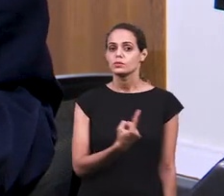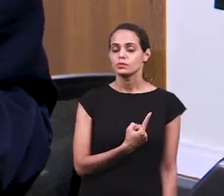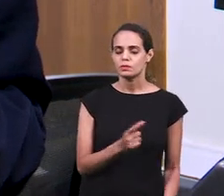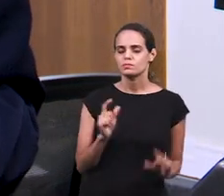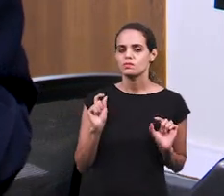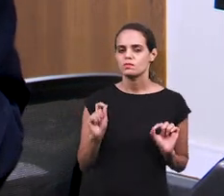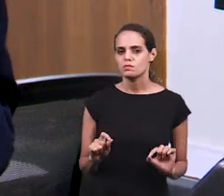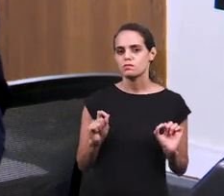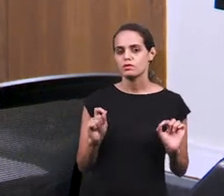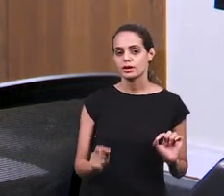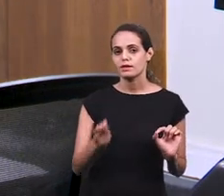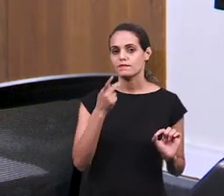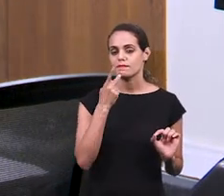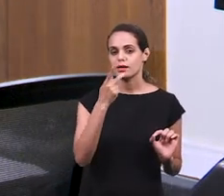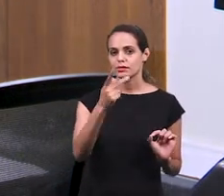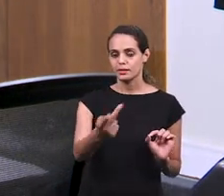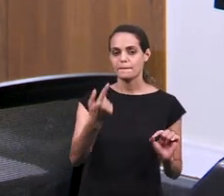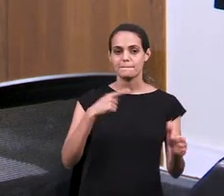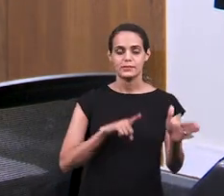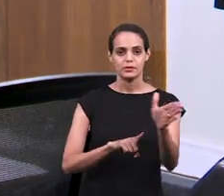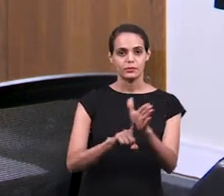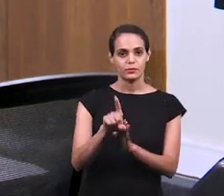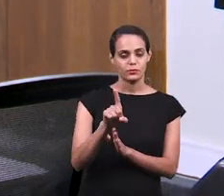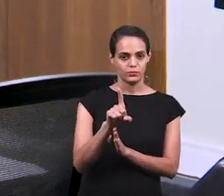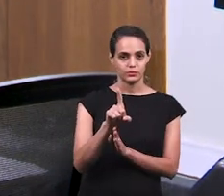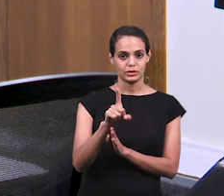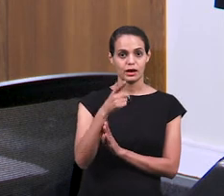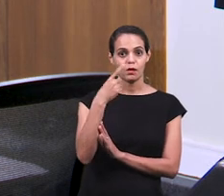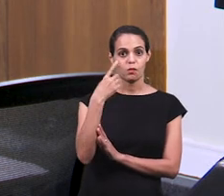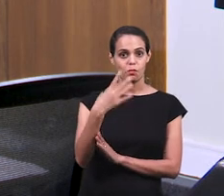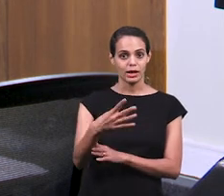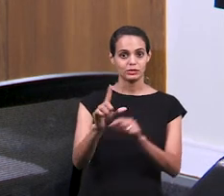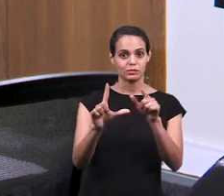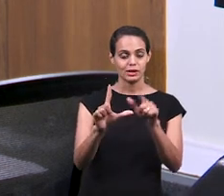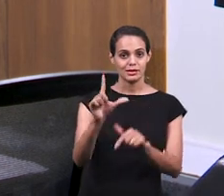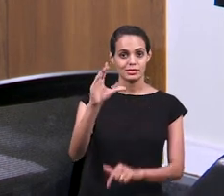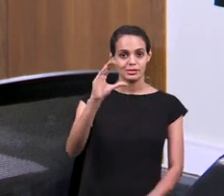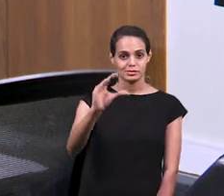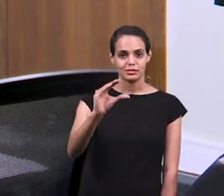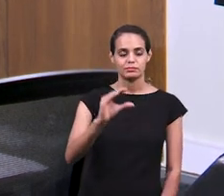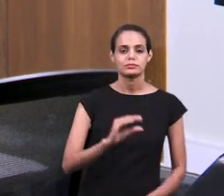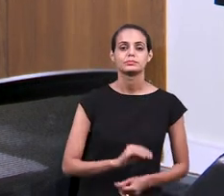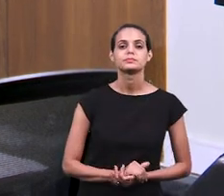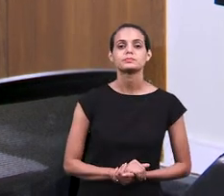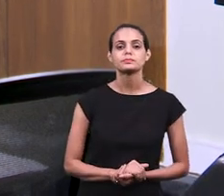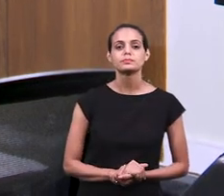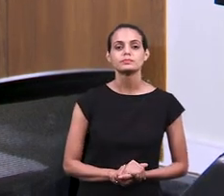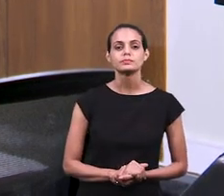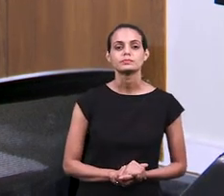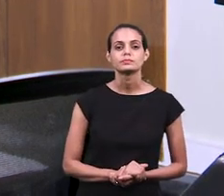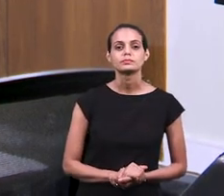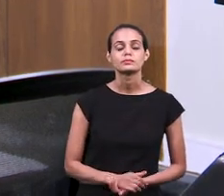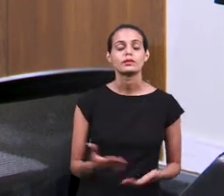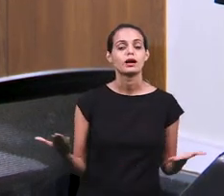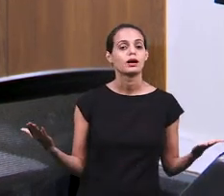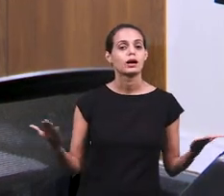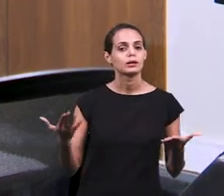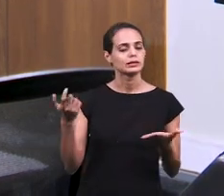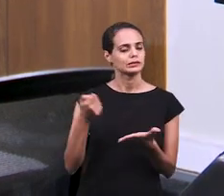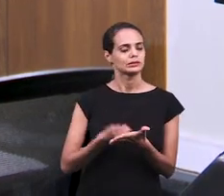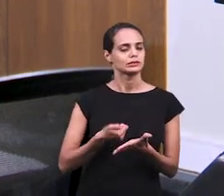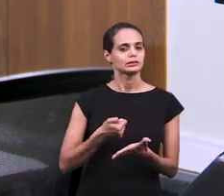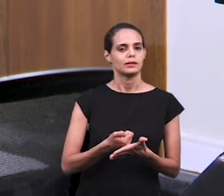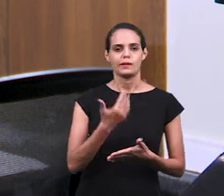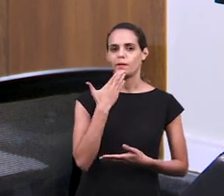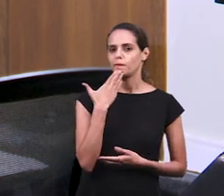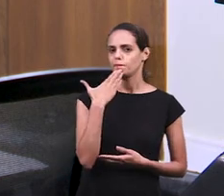nós chamaríamos de pergunta 4, letra C. E essa agora, ela é uma